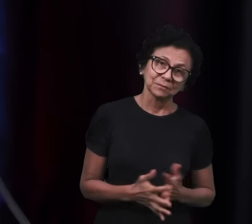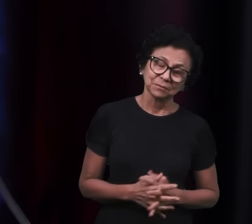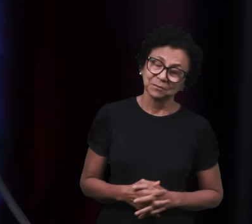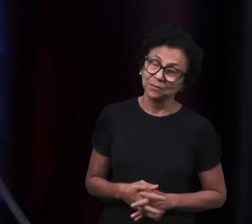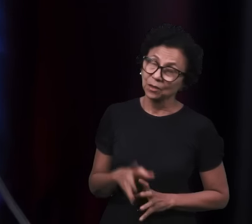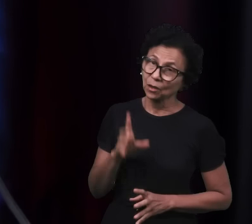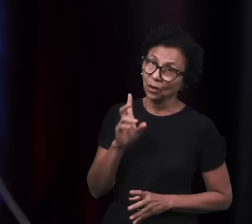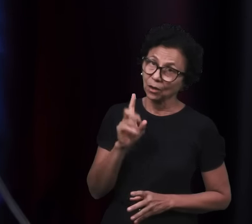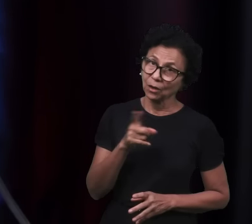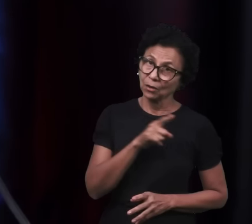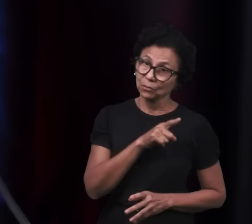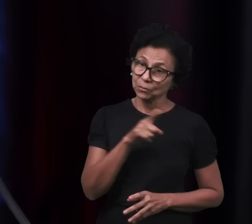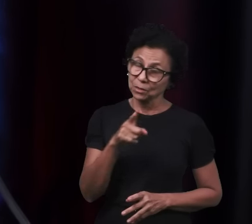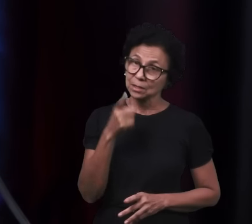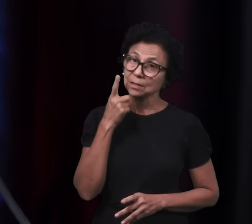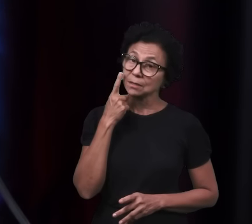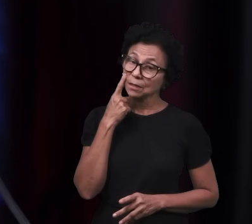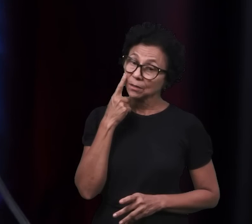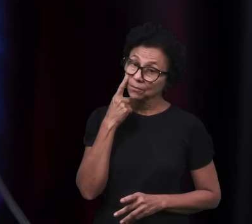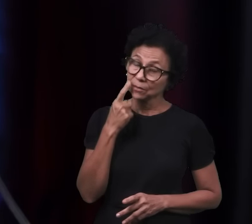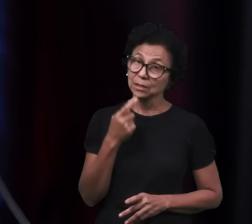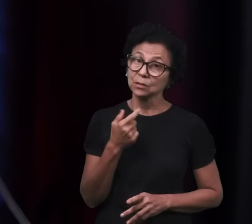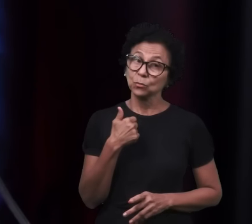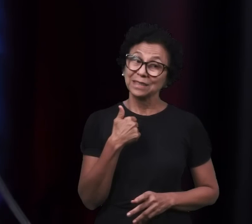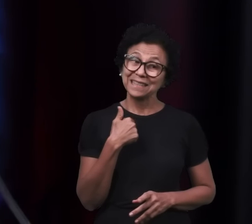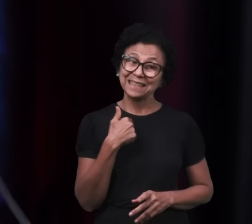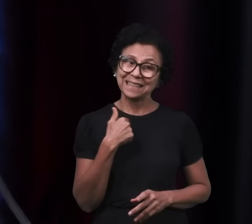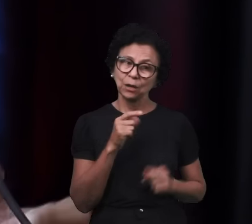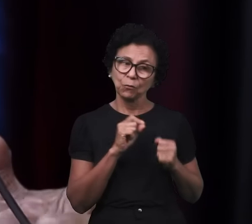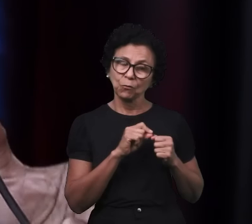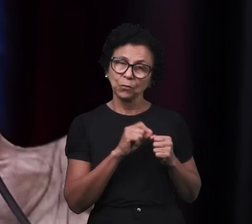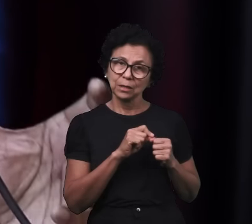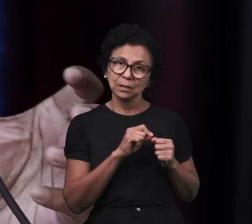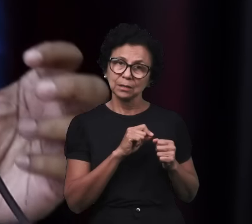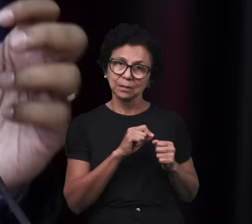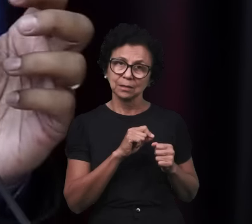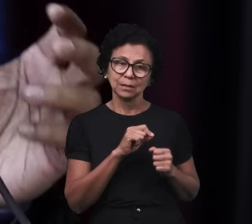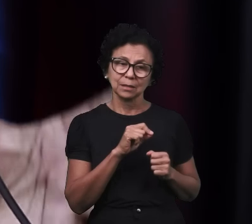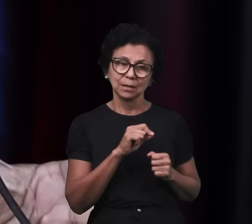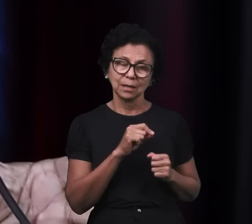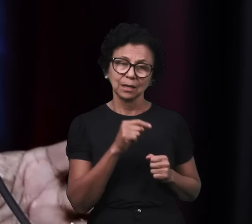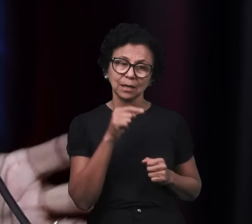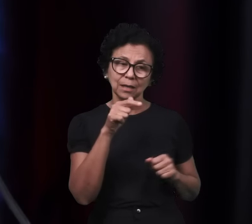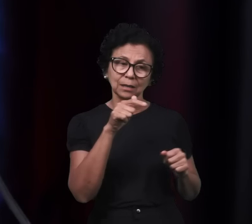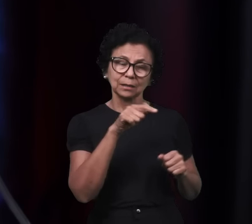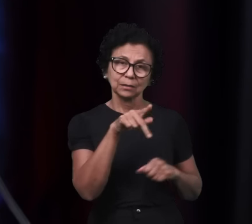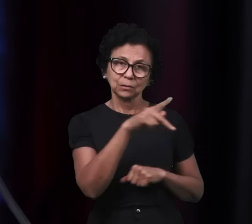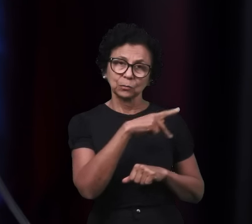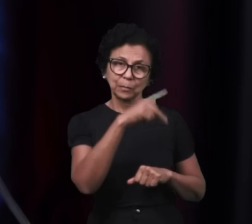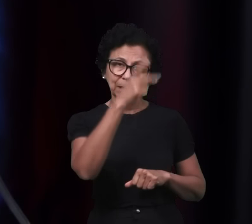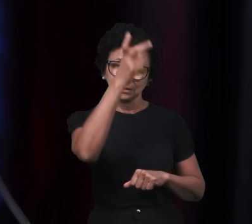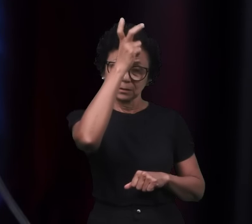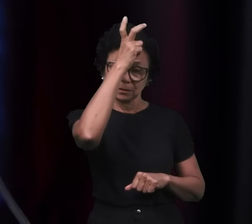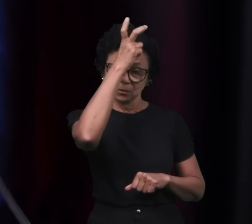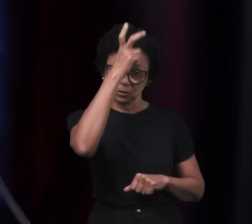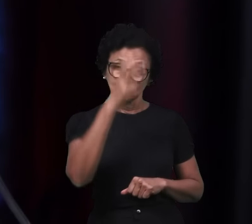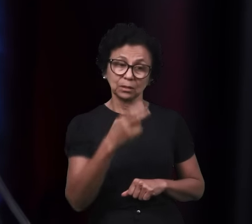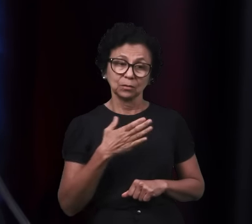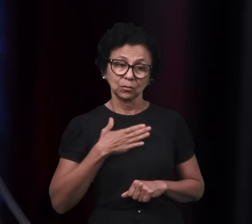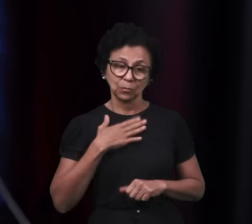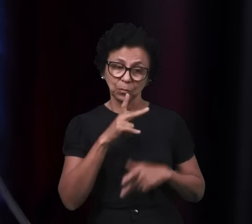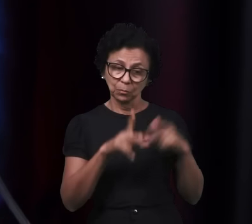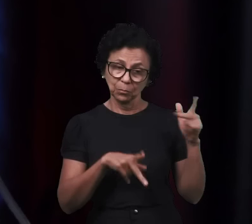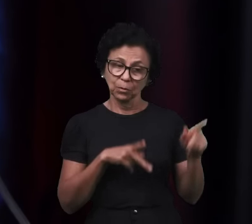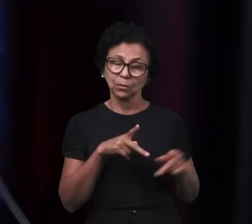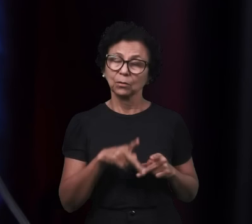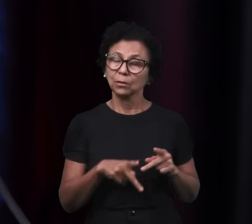aqui, ó, vós tendes visto o que fiz aos egípcios. Então Deus havia trabalhado em função do seu povo, Deus